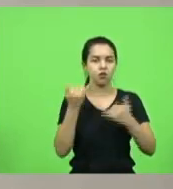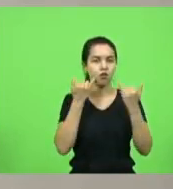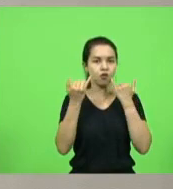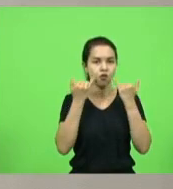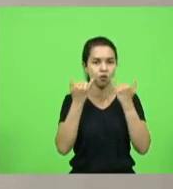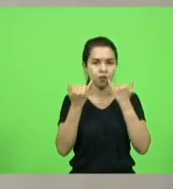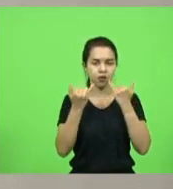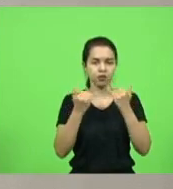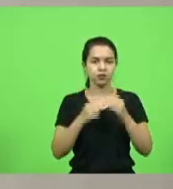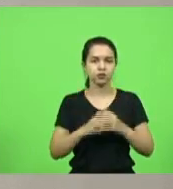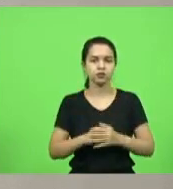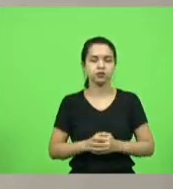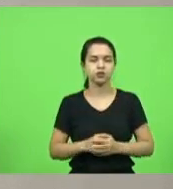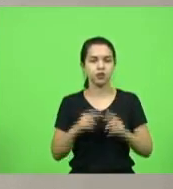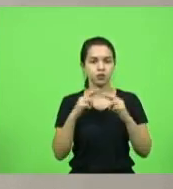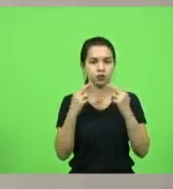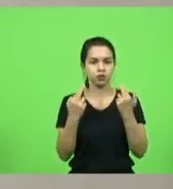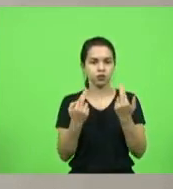acerca da sessão de